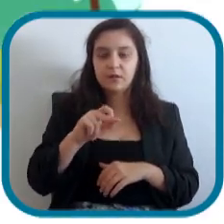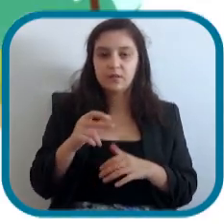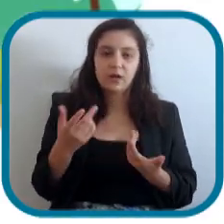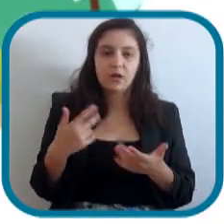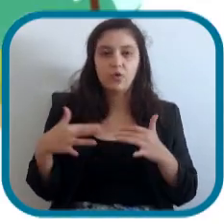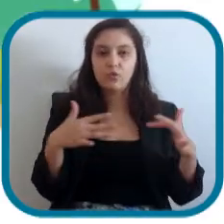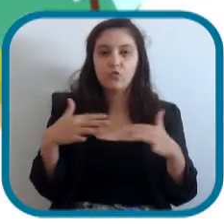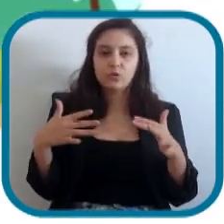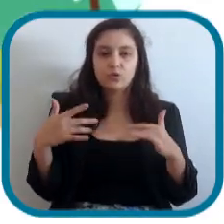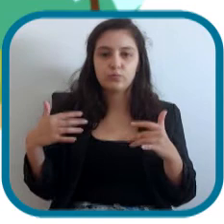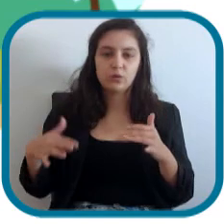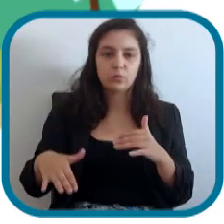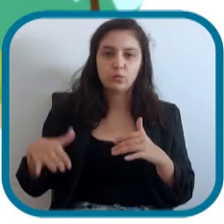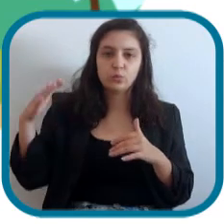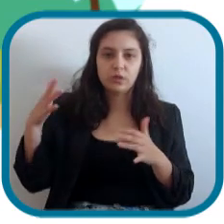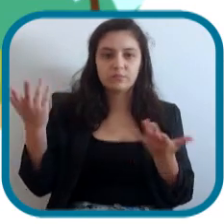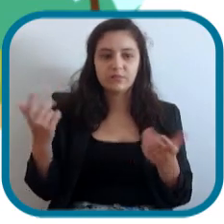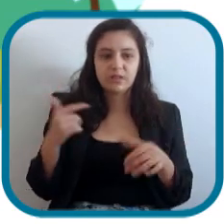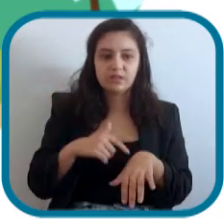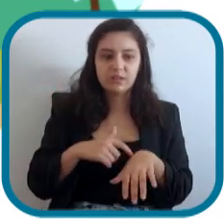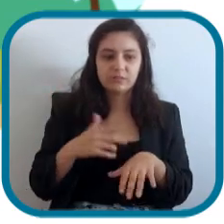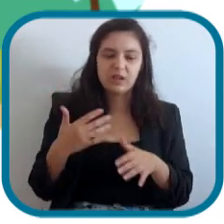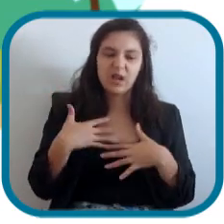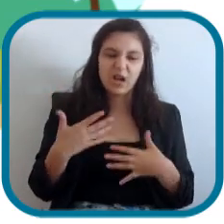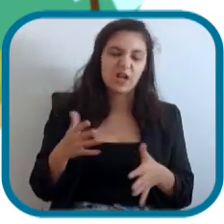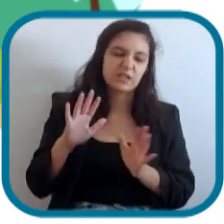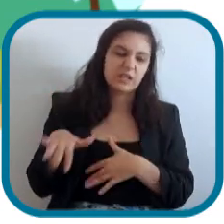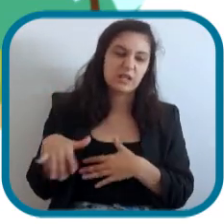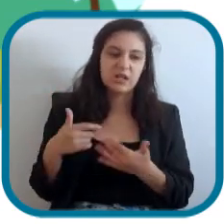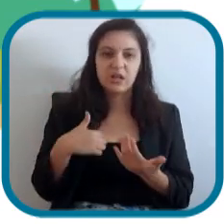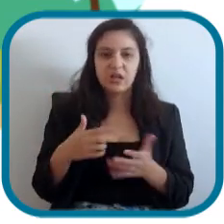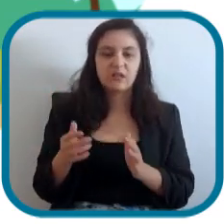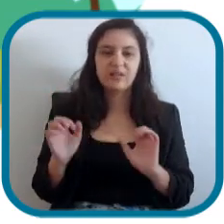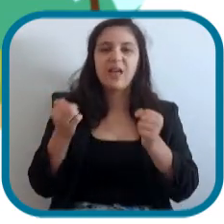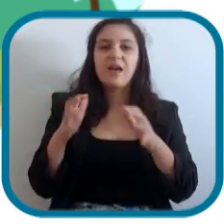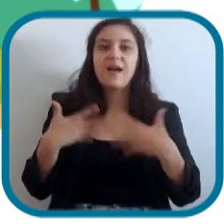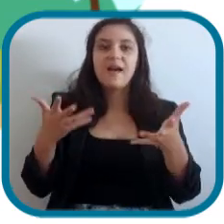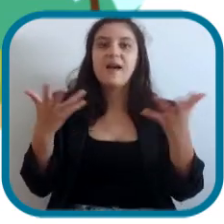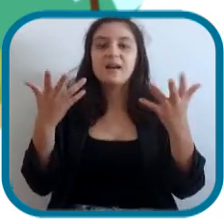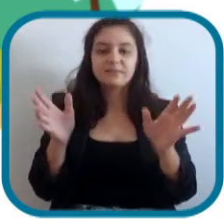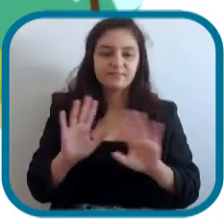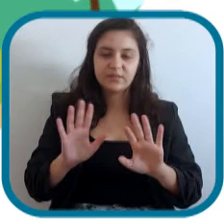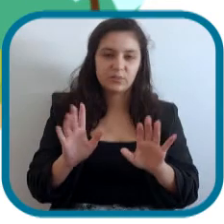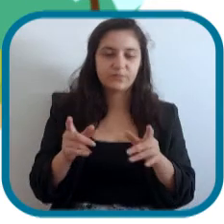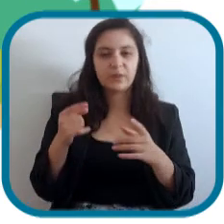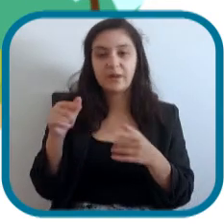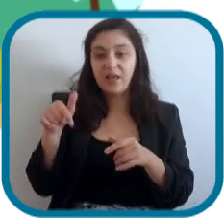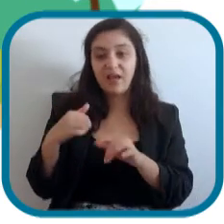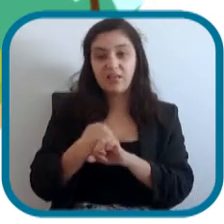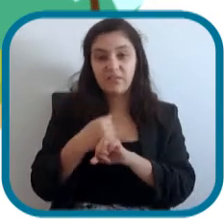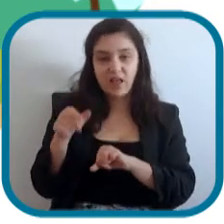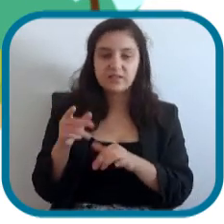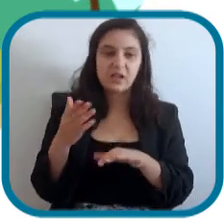A Camila sempre jogou futebol com os amigos. Nos últimos tempos, tende a sentir-se cansada e com falta de entusiasmo